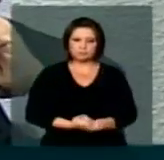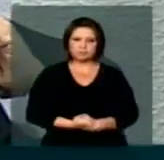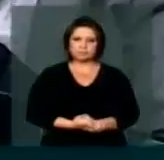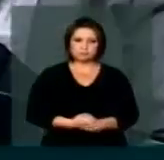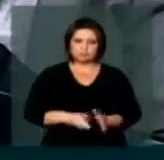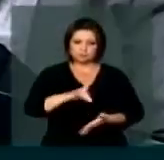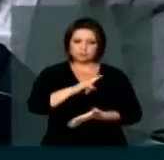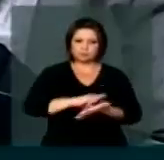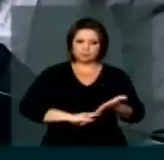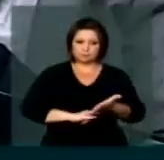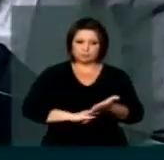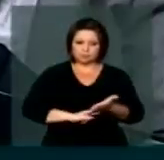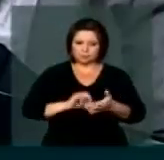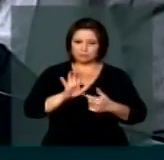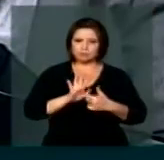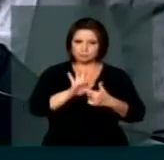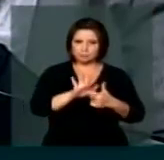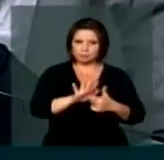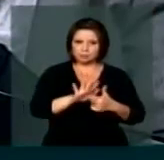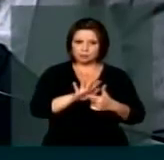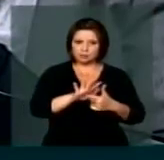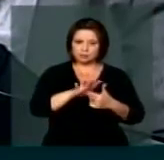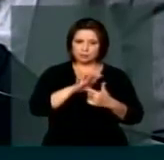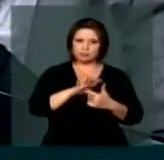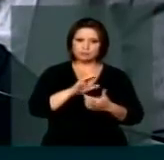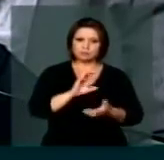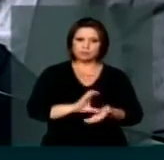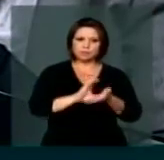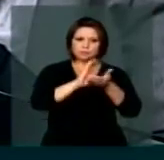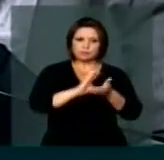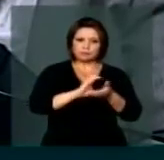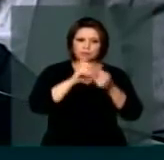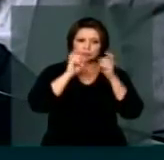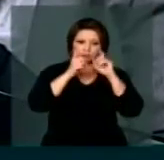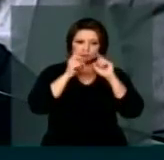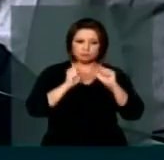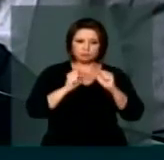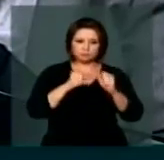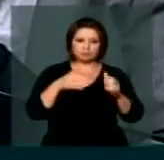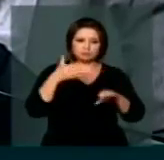Esses documentos estavam à disposição do Conselho de Administração? Estavam.